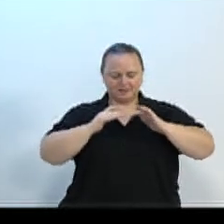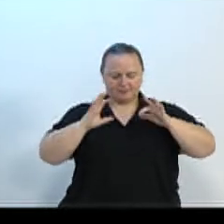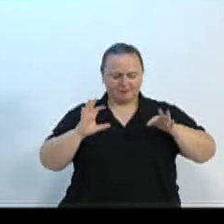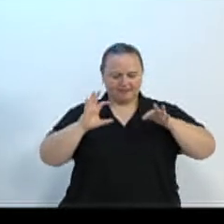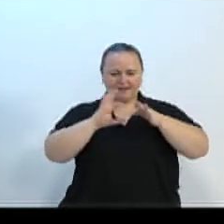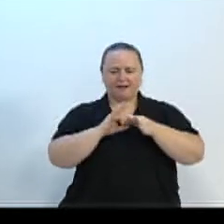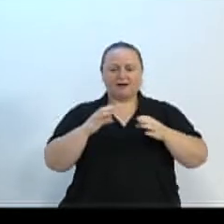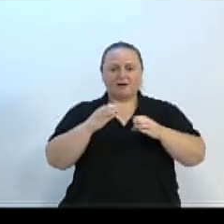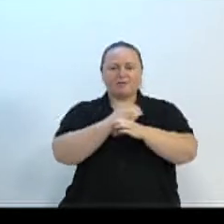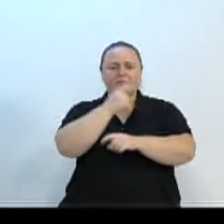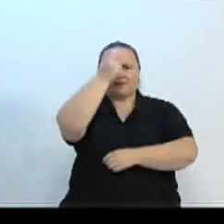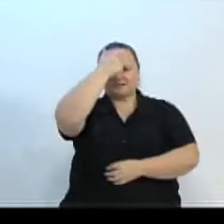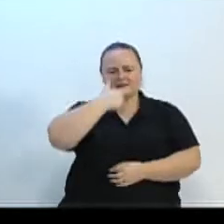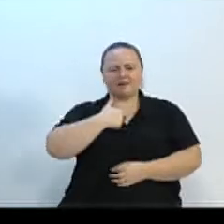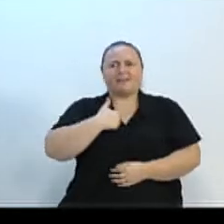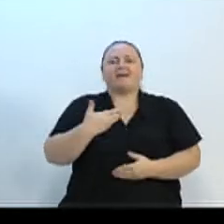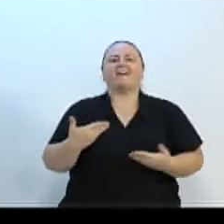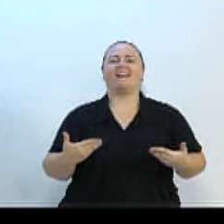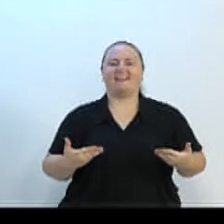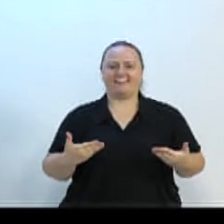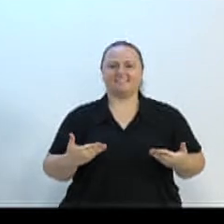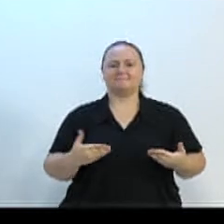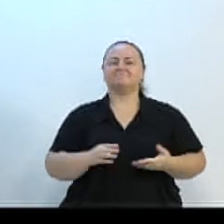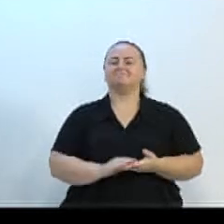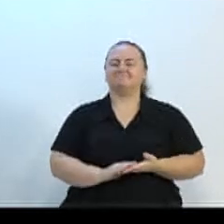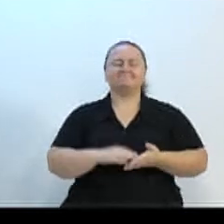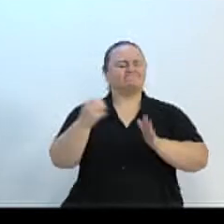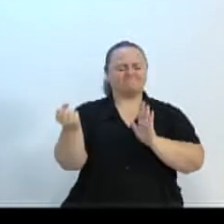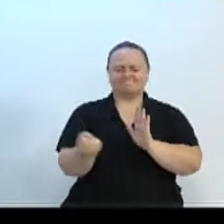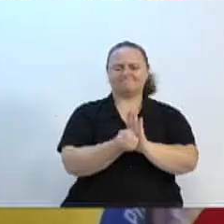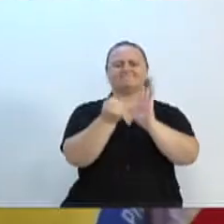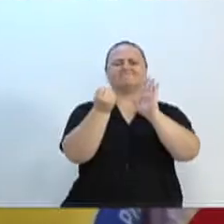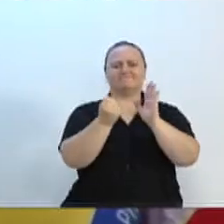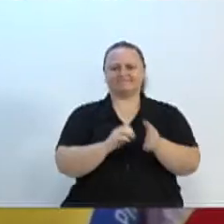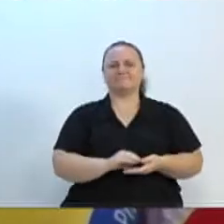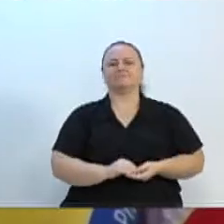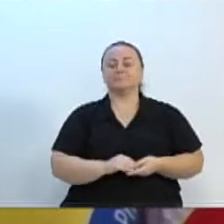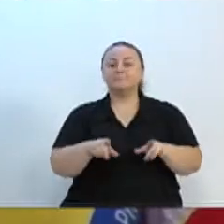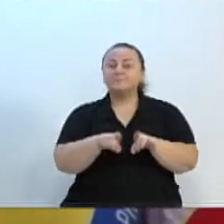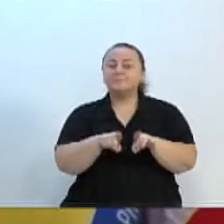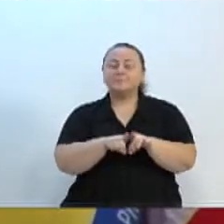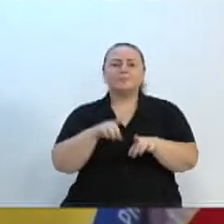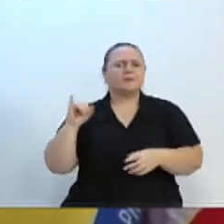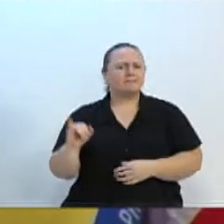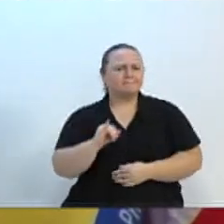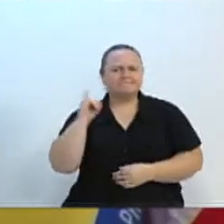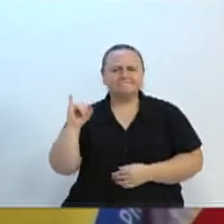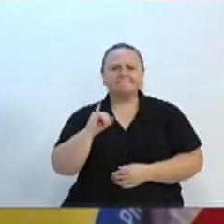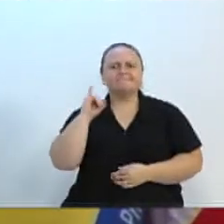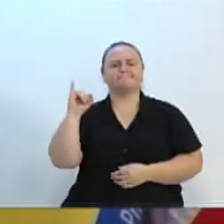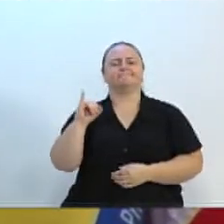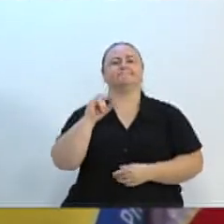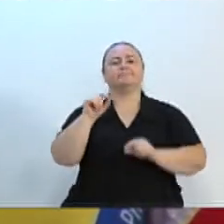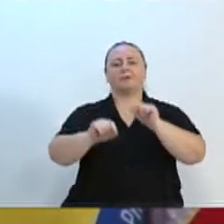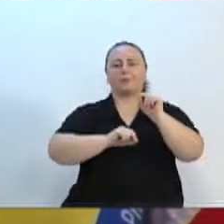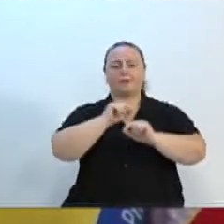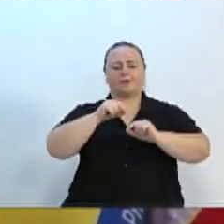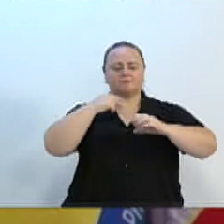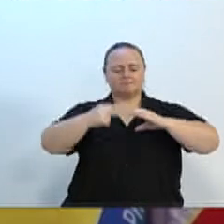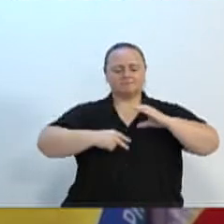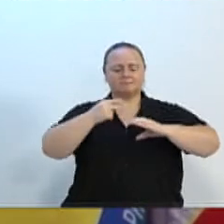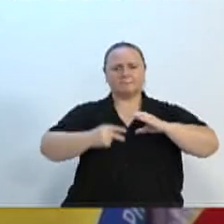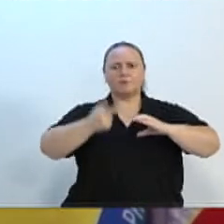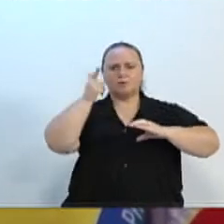que total de quem ela é. Eu achei muito bonito, muito simbólico, e acho muito importante que essa casa sempre esteja antenada e avançando